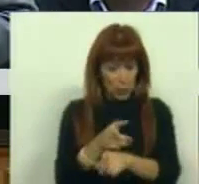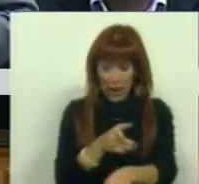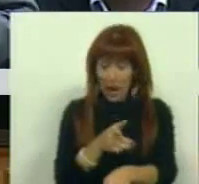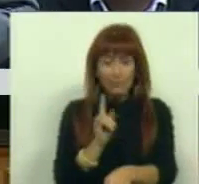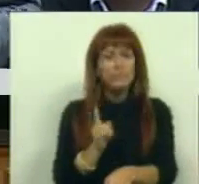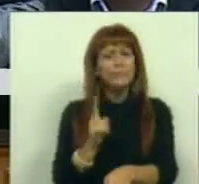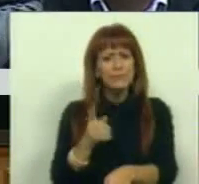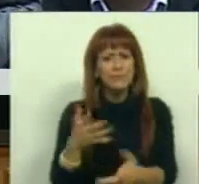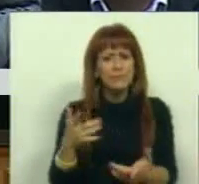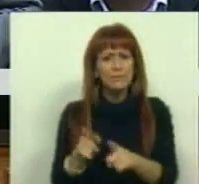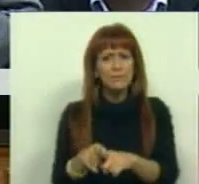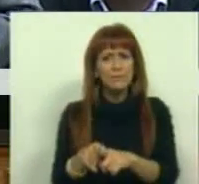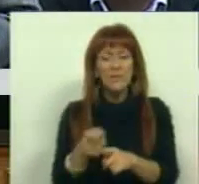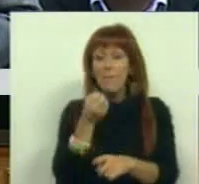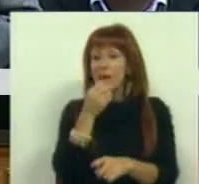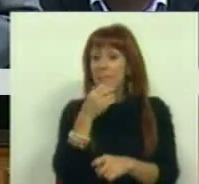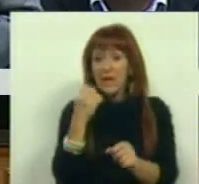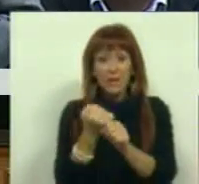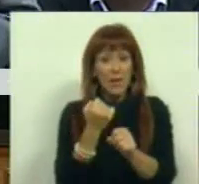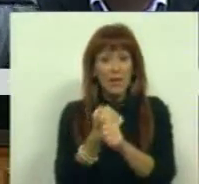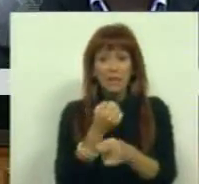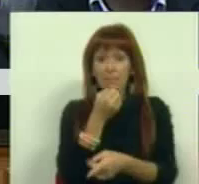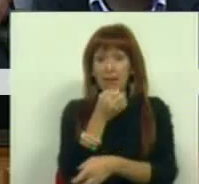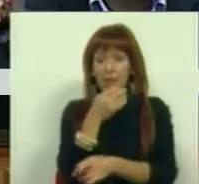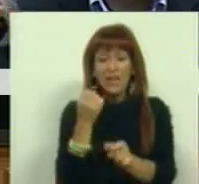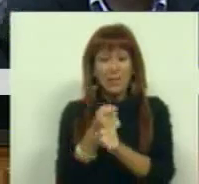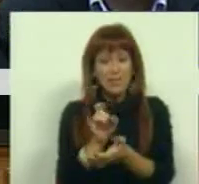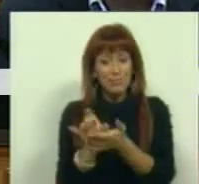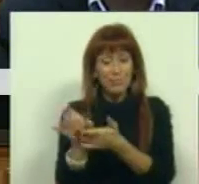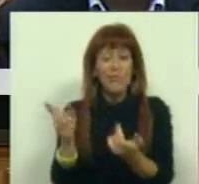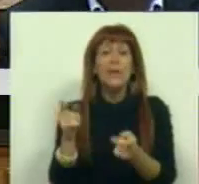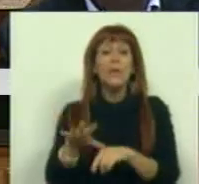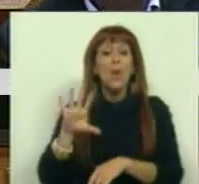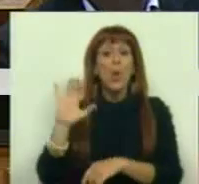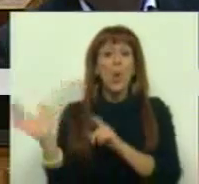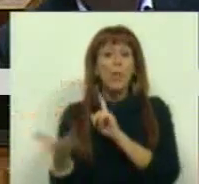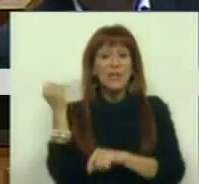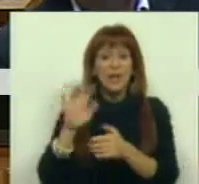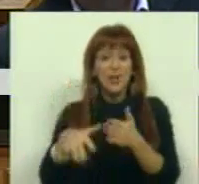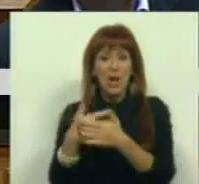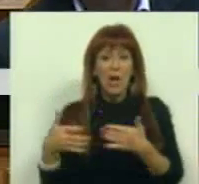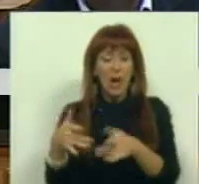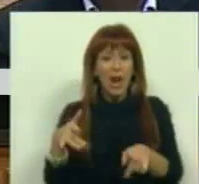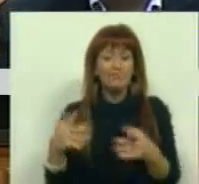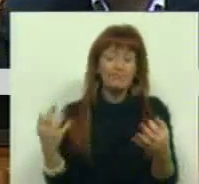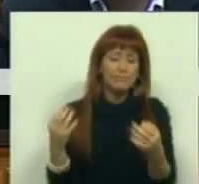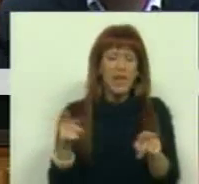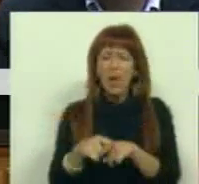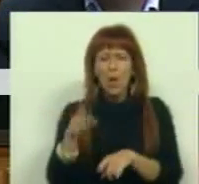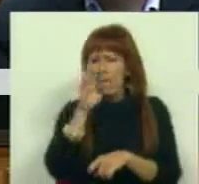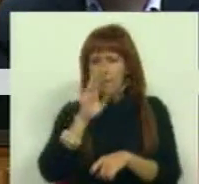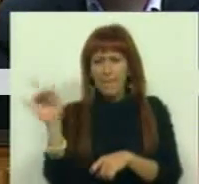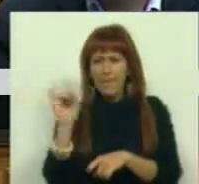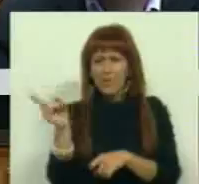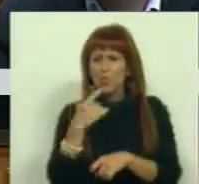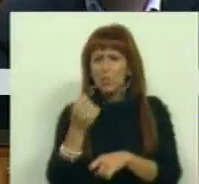é exatamente a perda de postos de trabalho. E o que se consegue com este horário, aliás, não